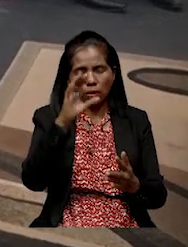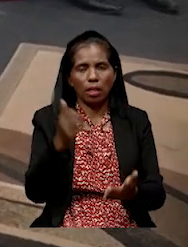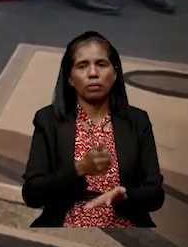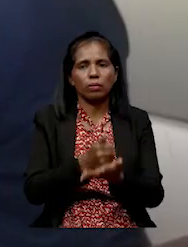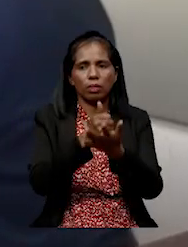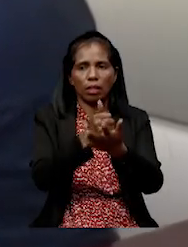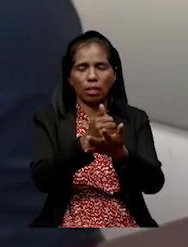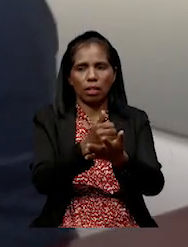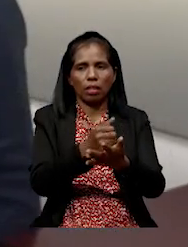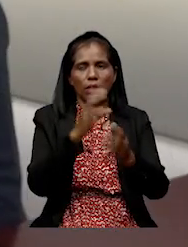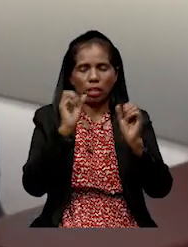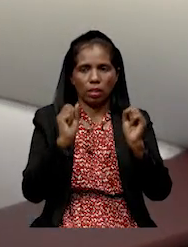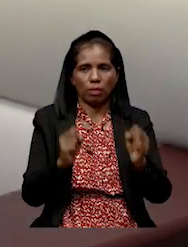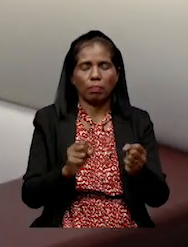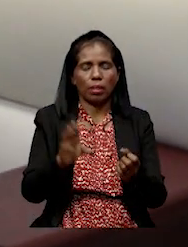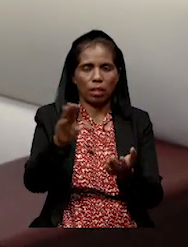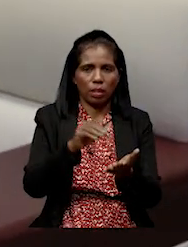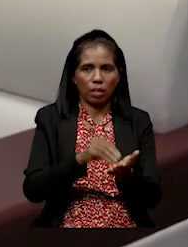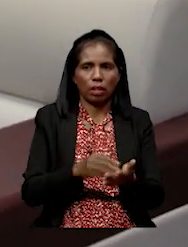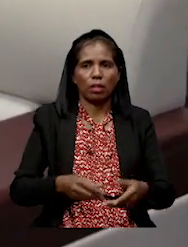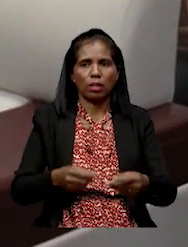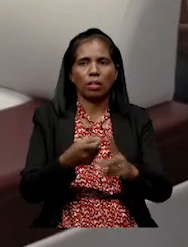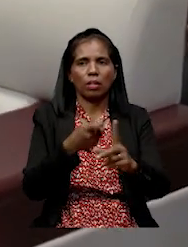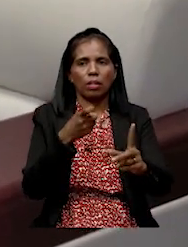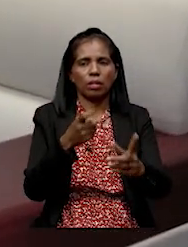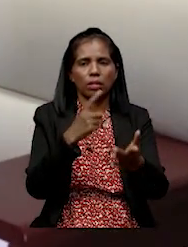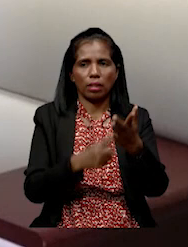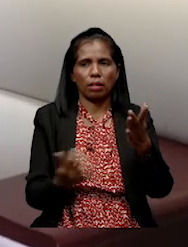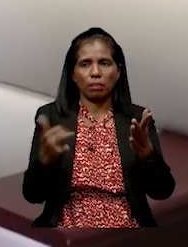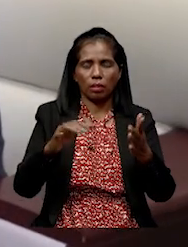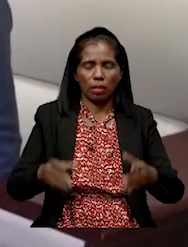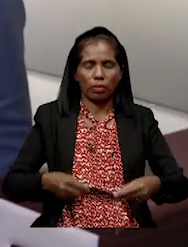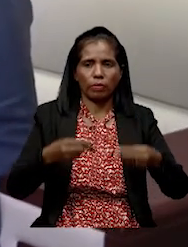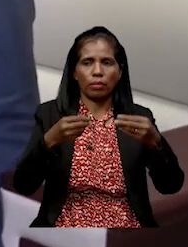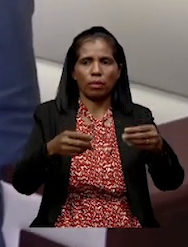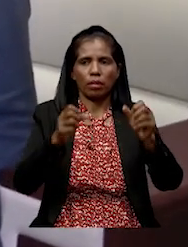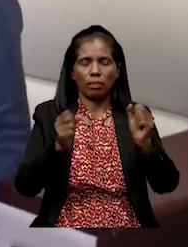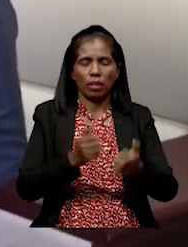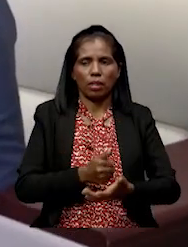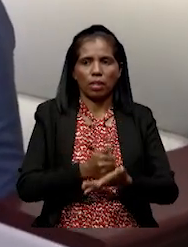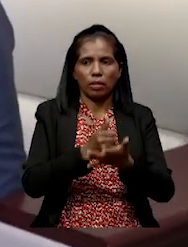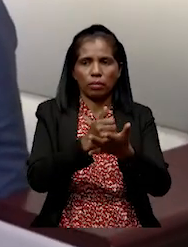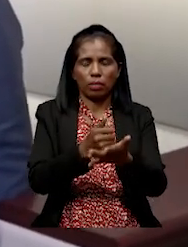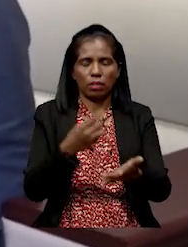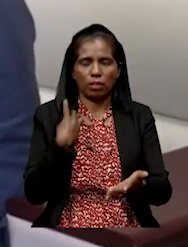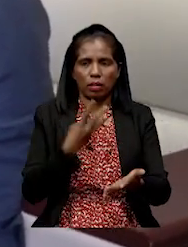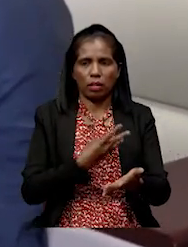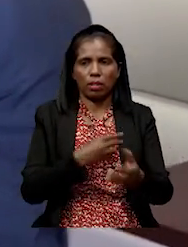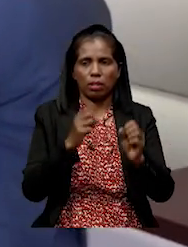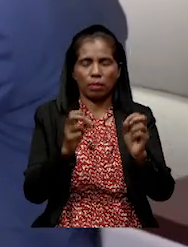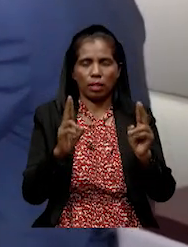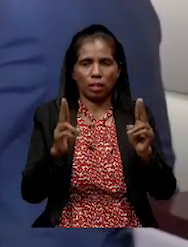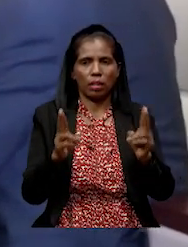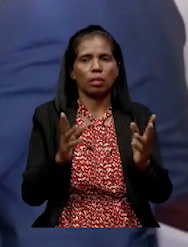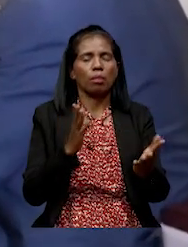ou advice ou conselho saide ma sir bele fo hori bele ajuda ita bele acelera processa